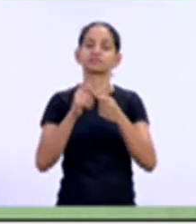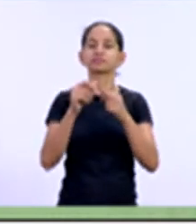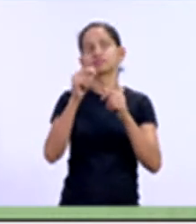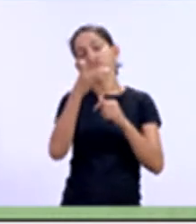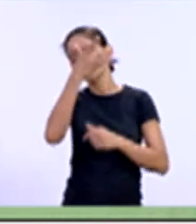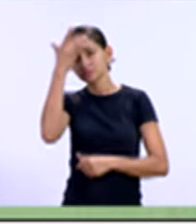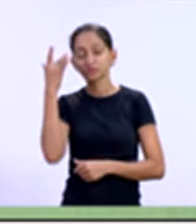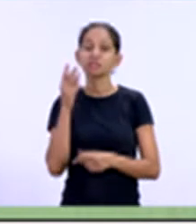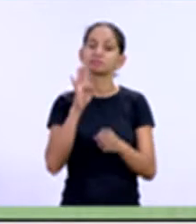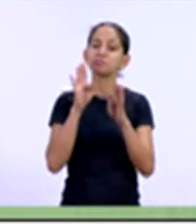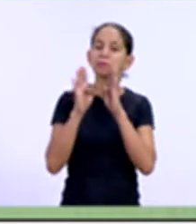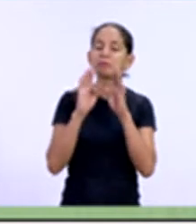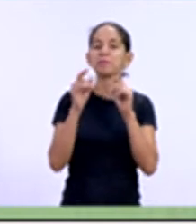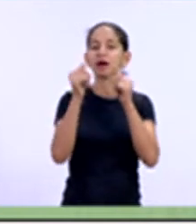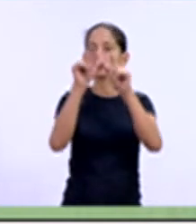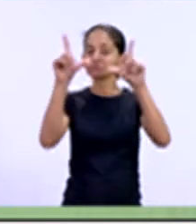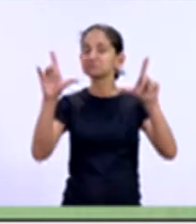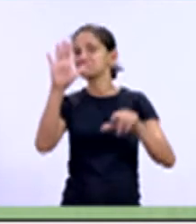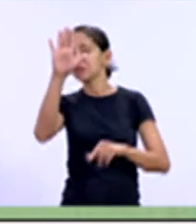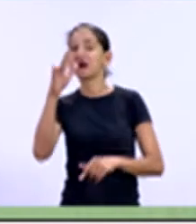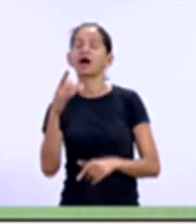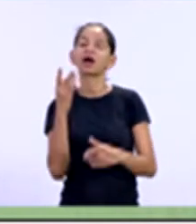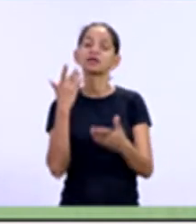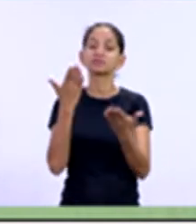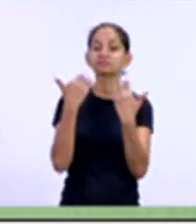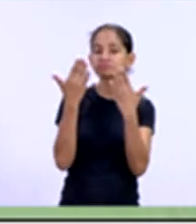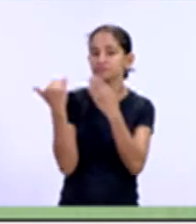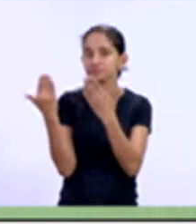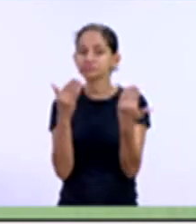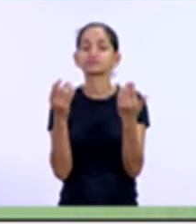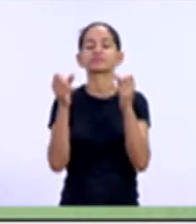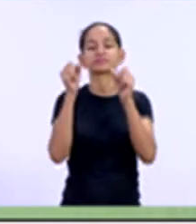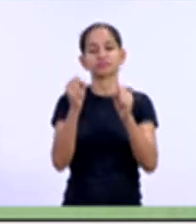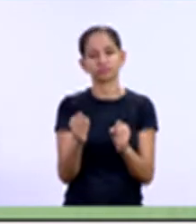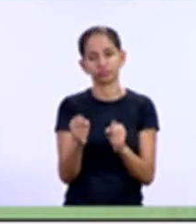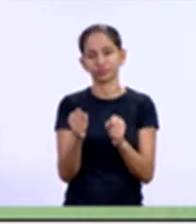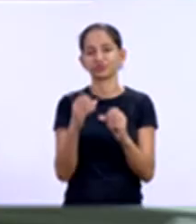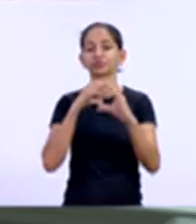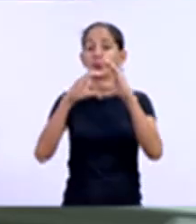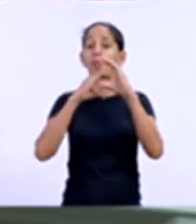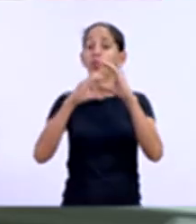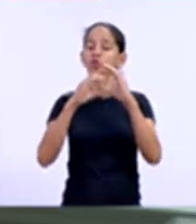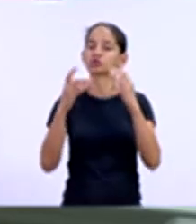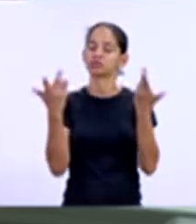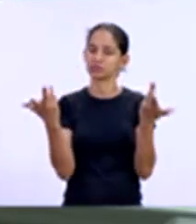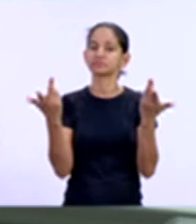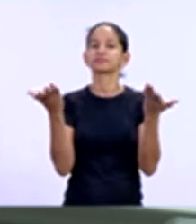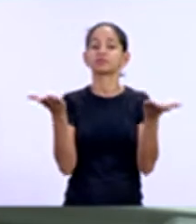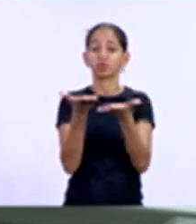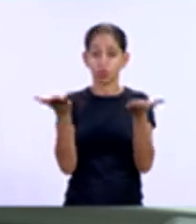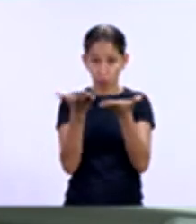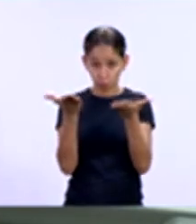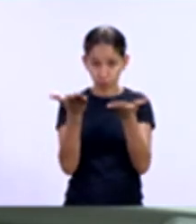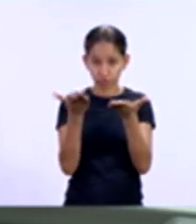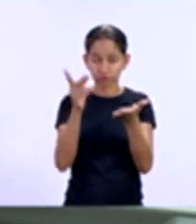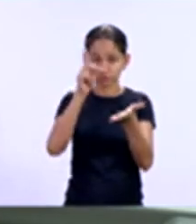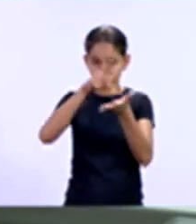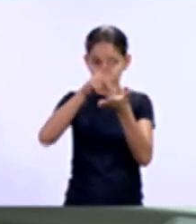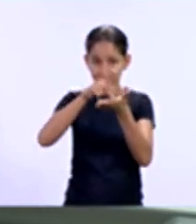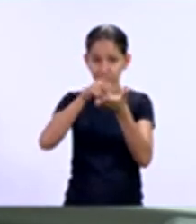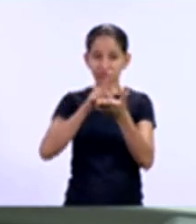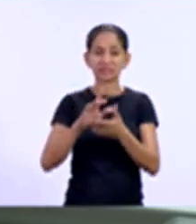de usuário. As redes sociais que estão, né, presentes na internet, que é essa